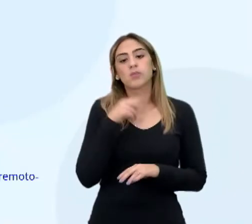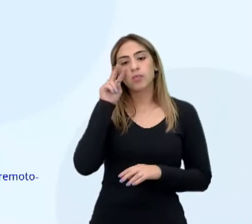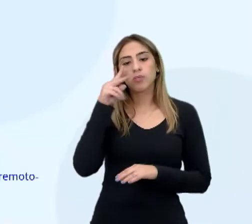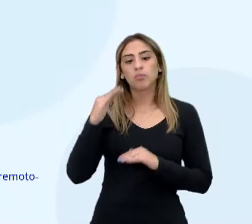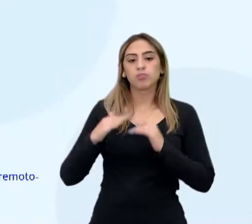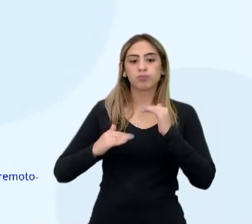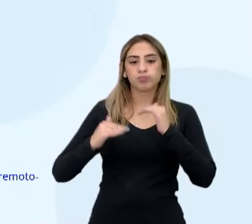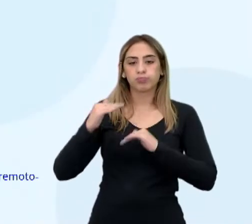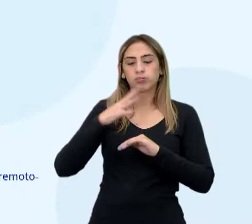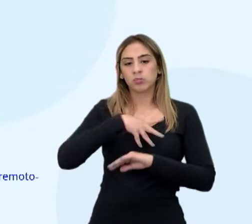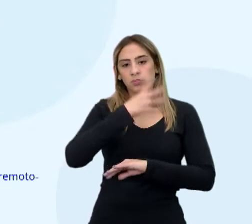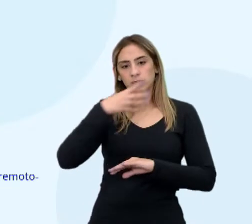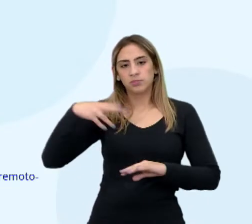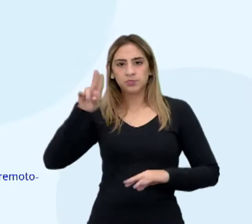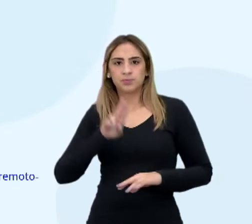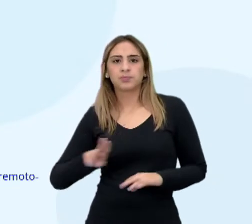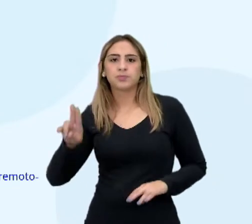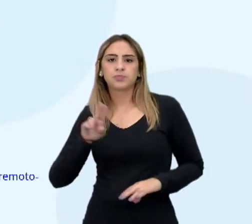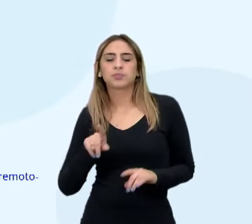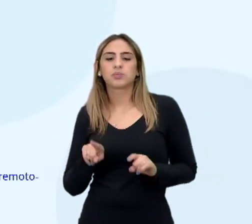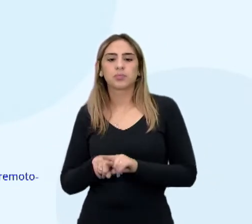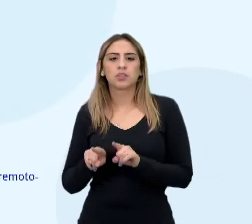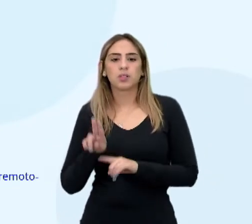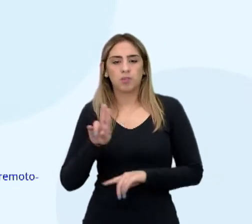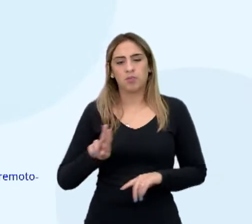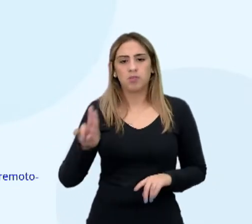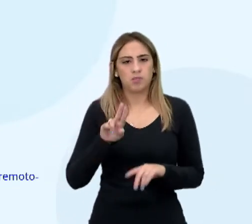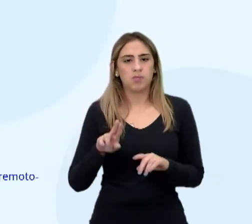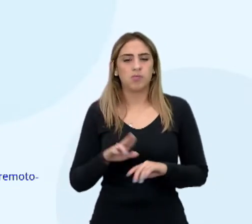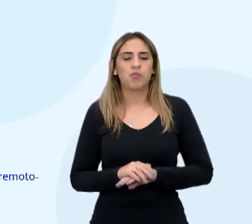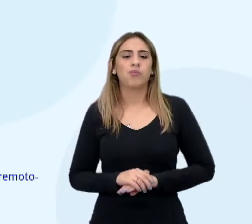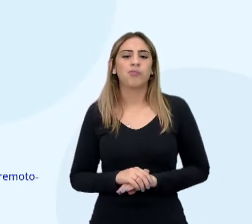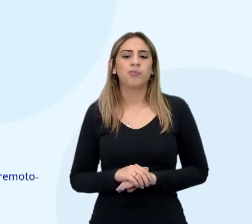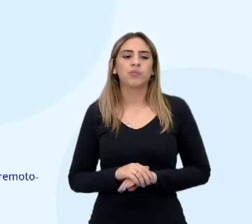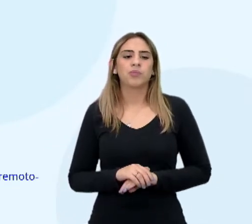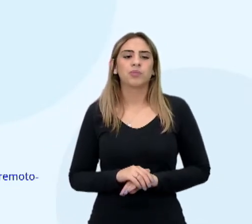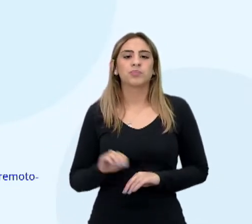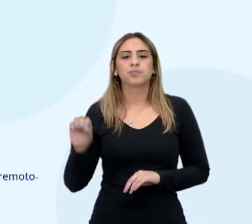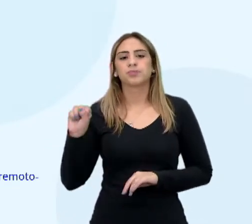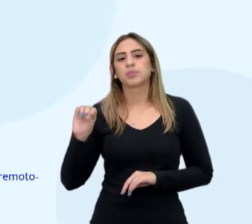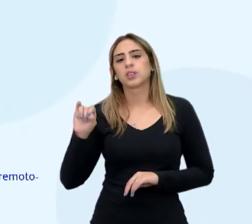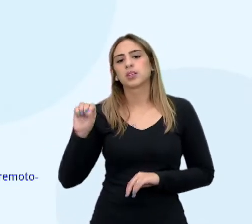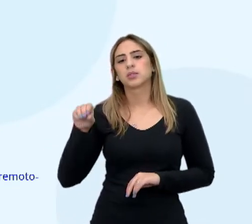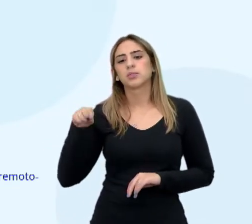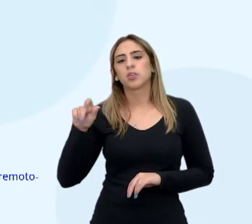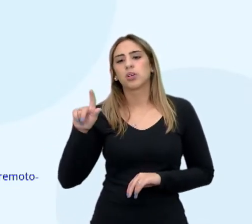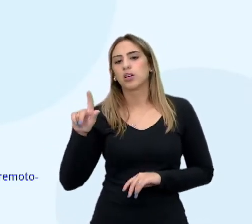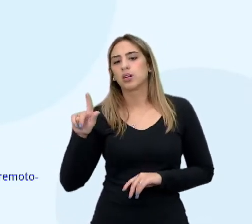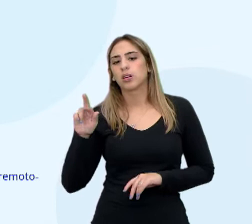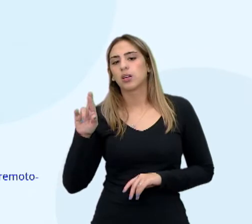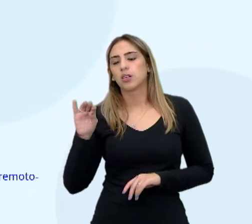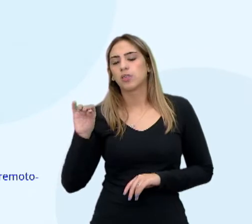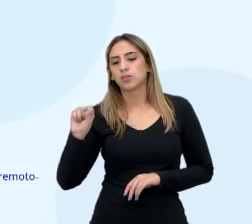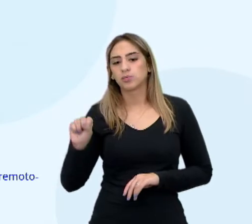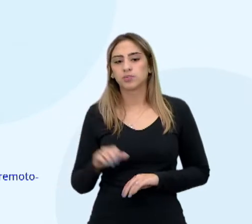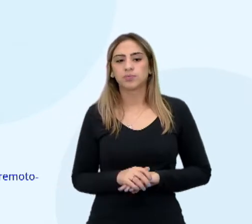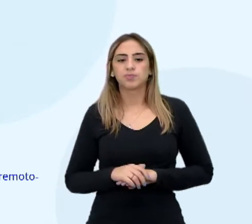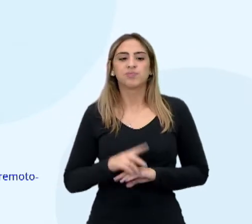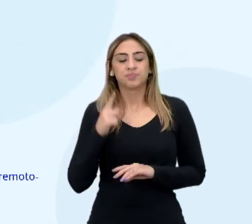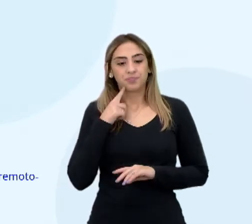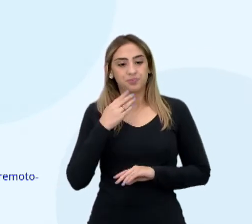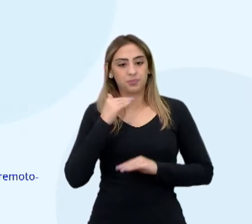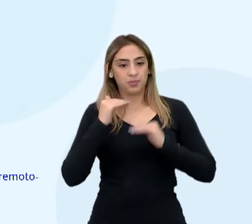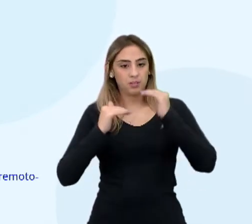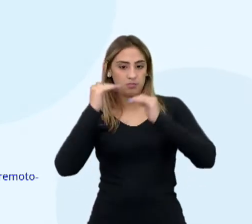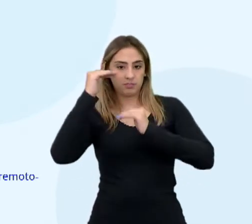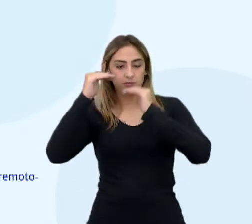escalas muito utilizadas, inclusive aí utilizadas aí nos sismógrafos, né? Então tem a escala Richter. A escala Richter